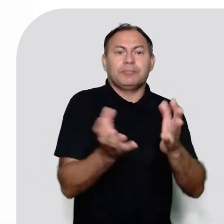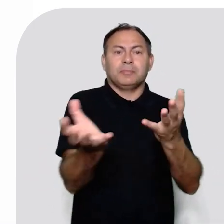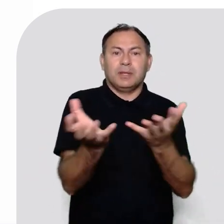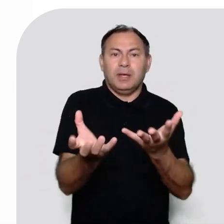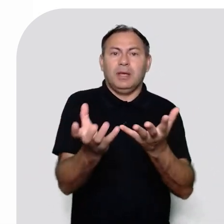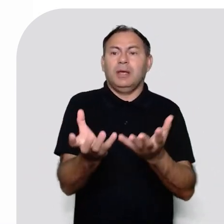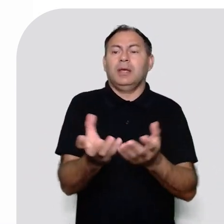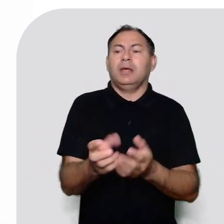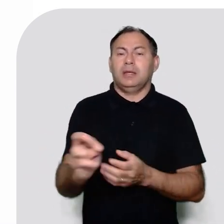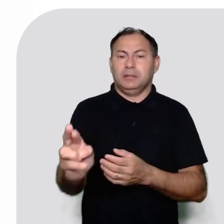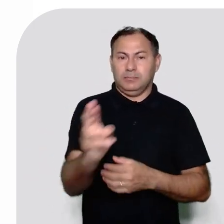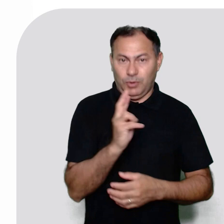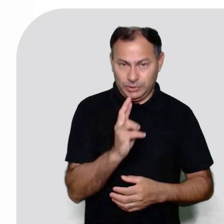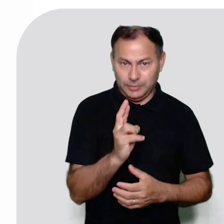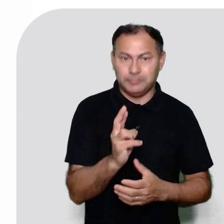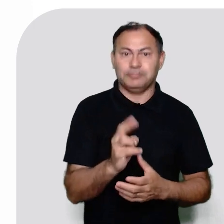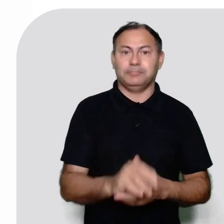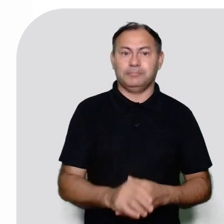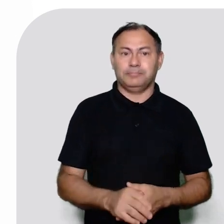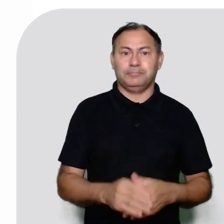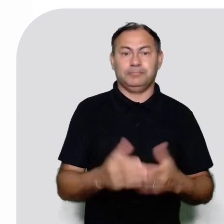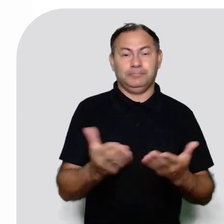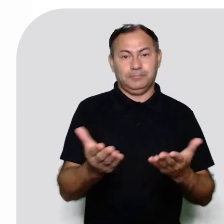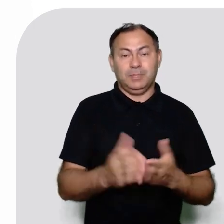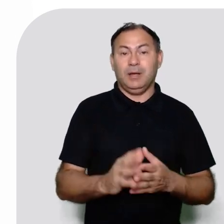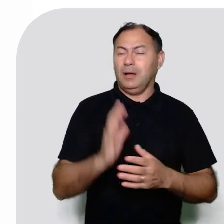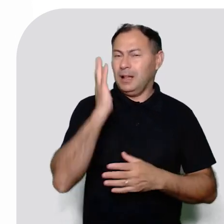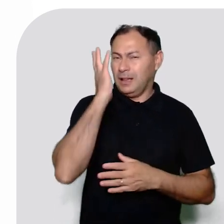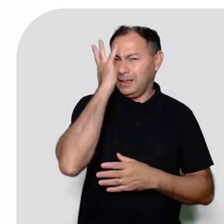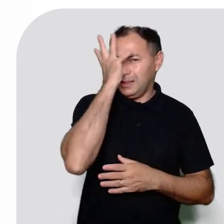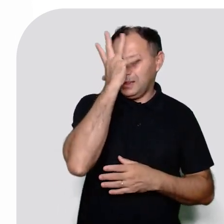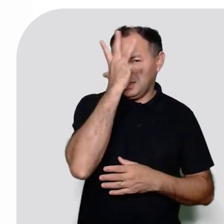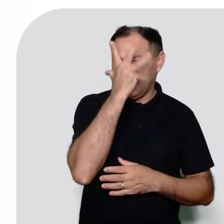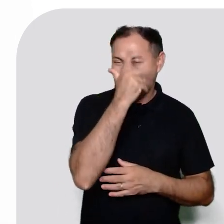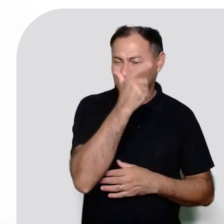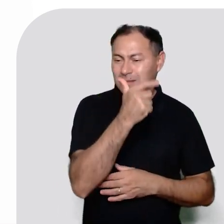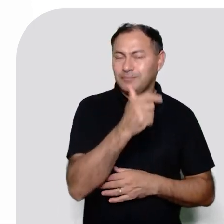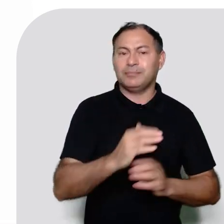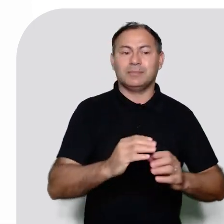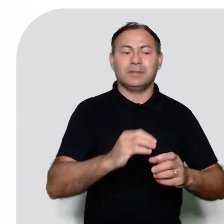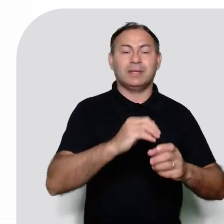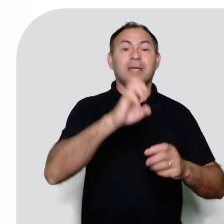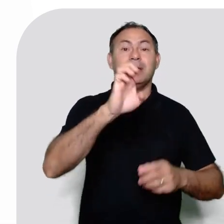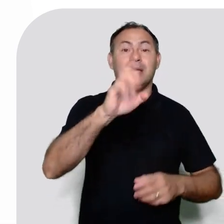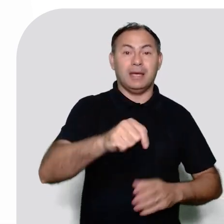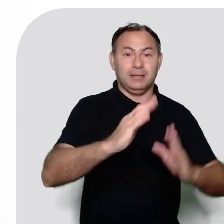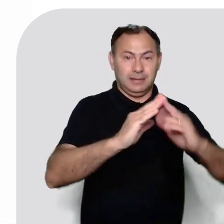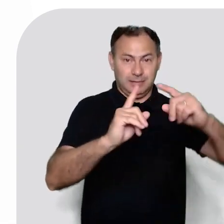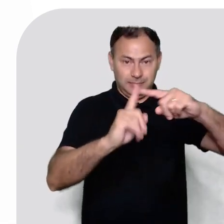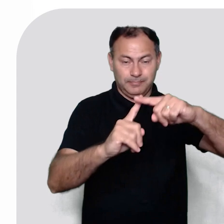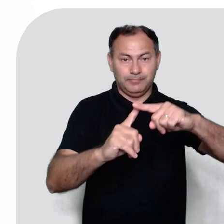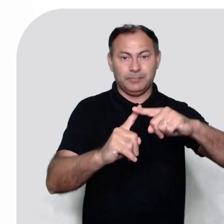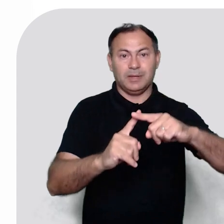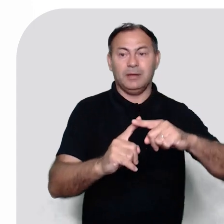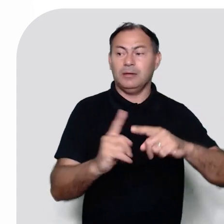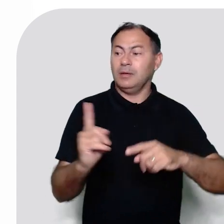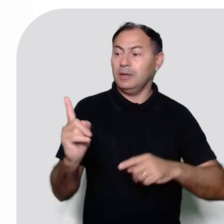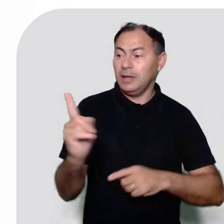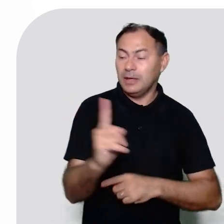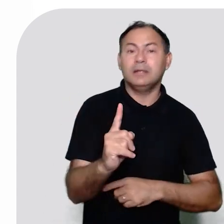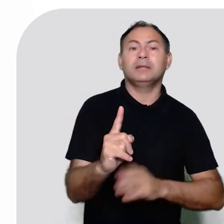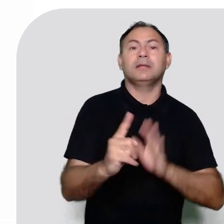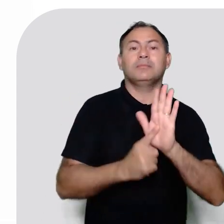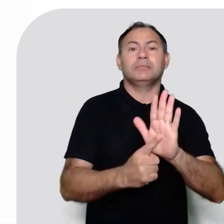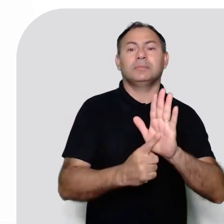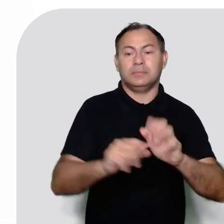busca respostas. E com uma beleza incrível, a Igreja vem também